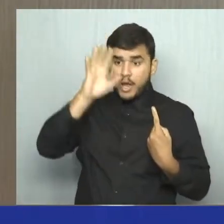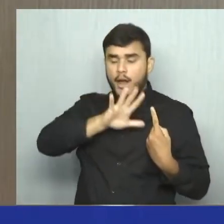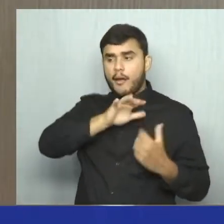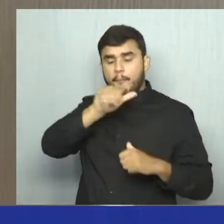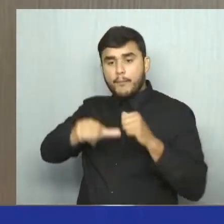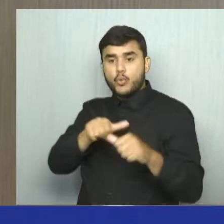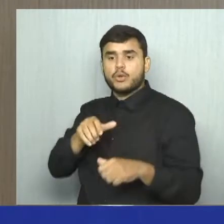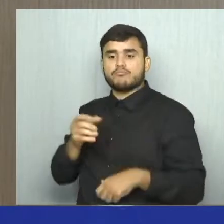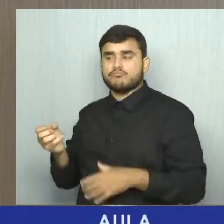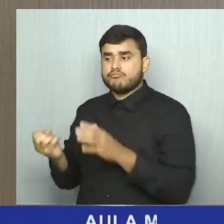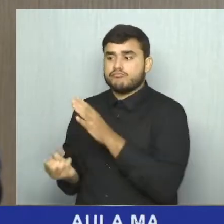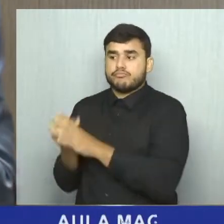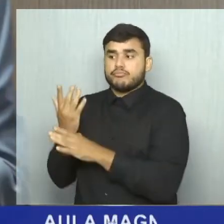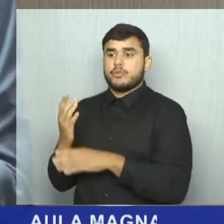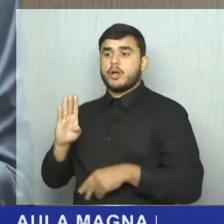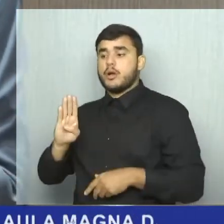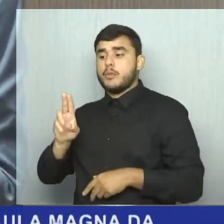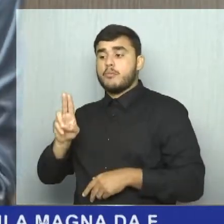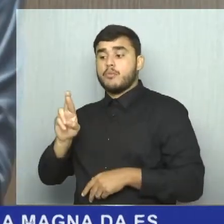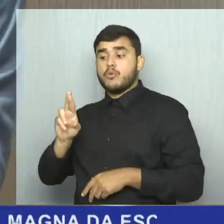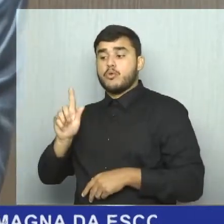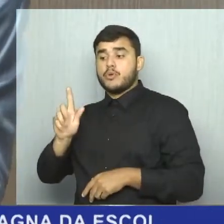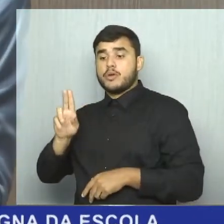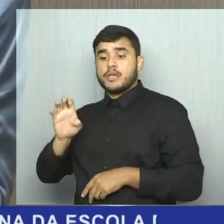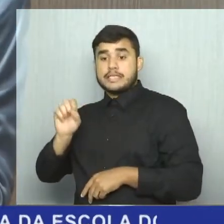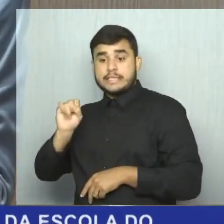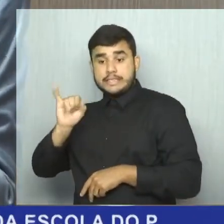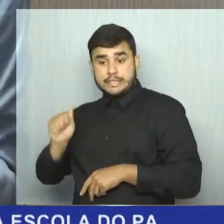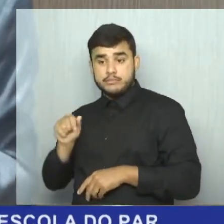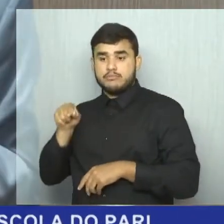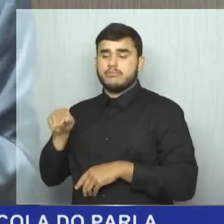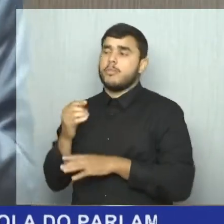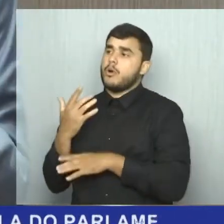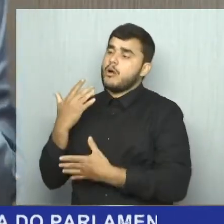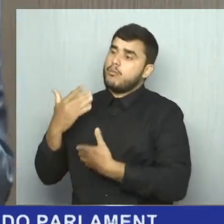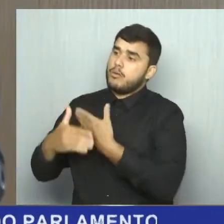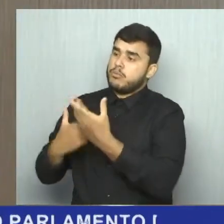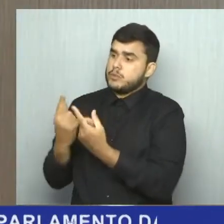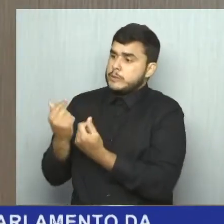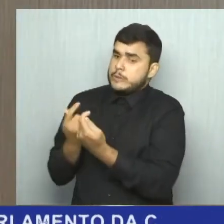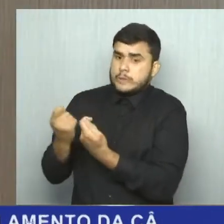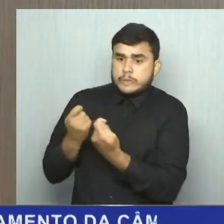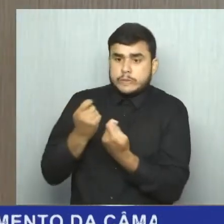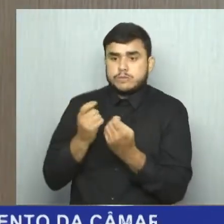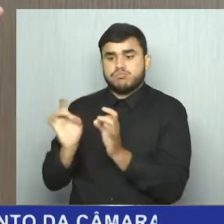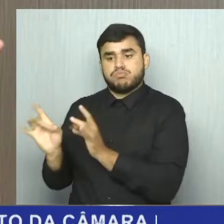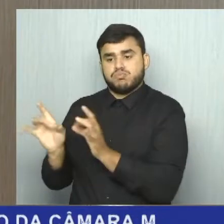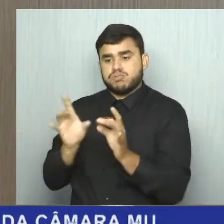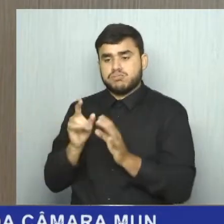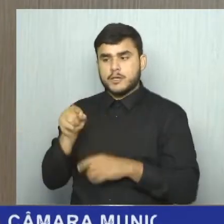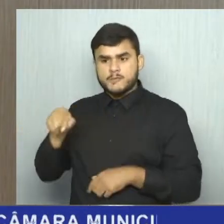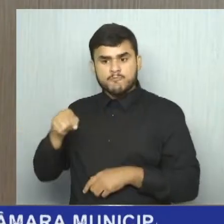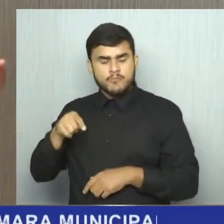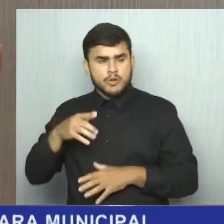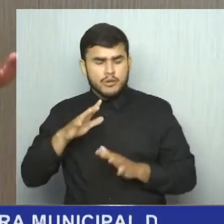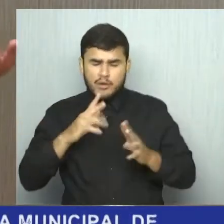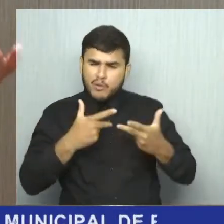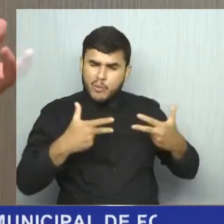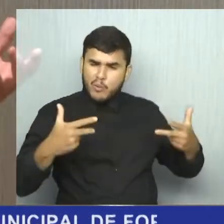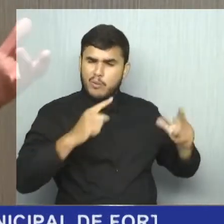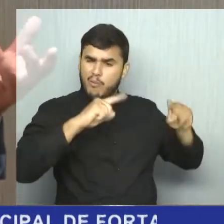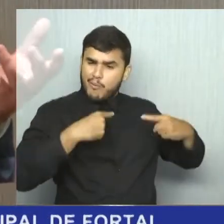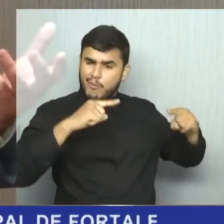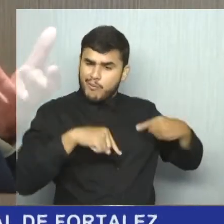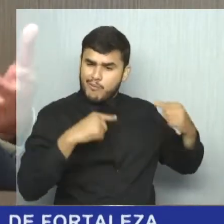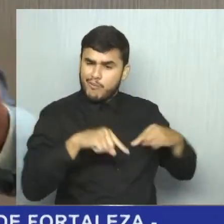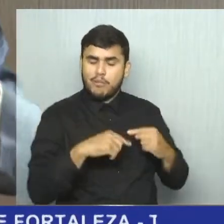mercantil. Essa classe começa a se revoltar e começa a organizar e financiar uma especulação